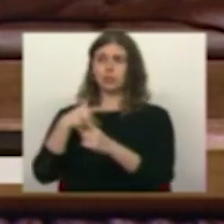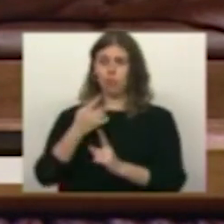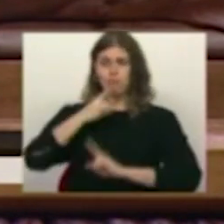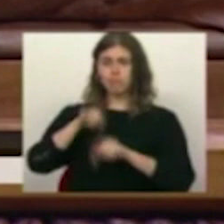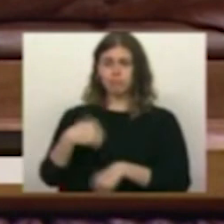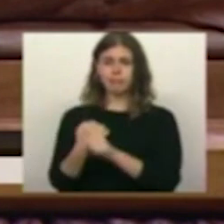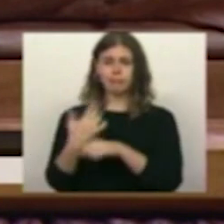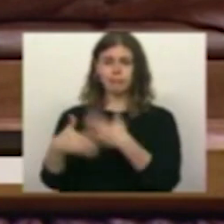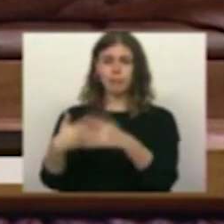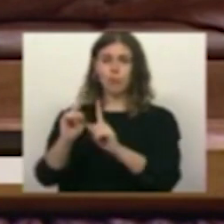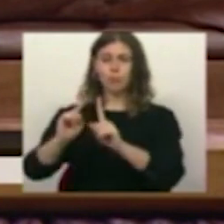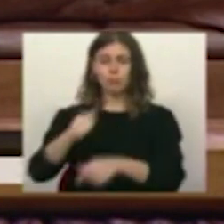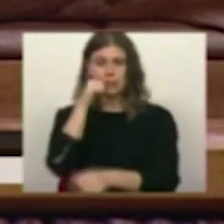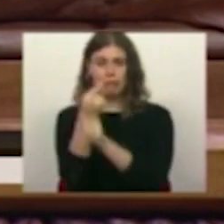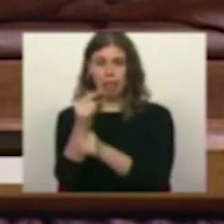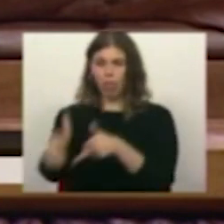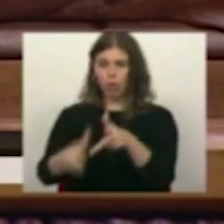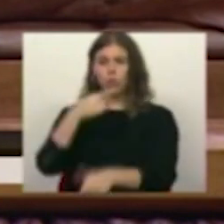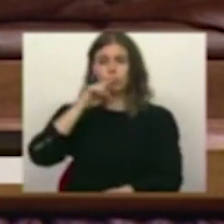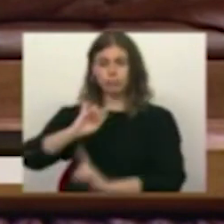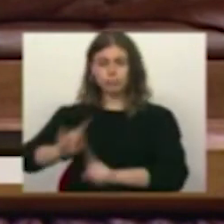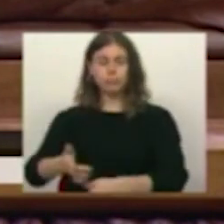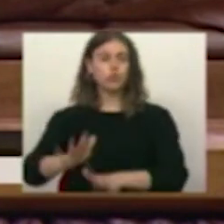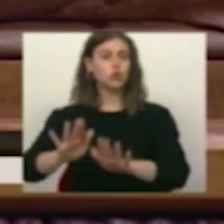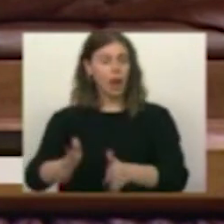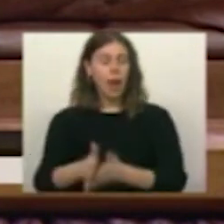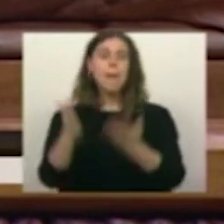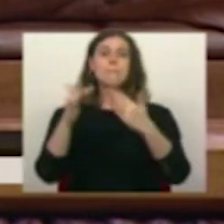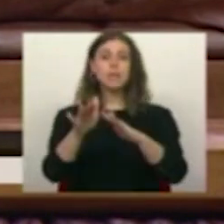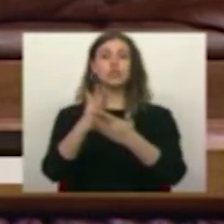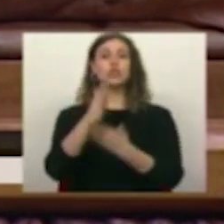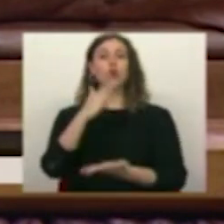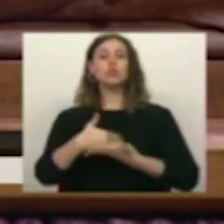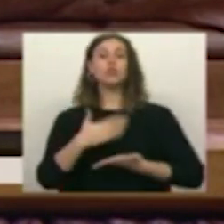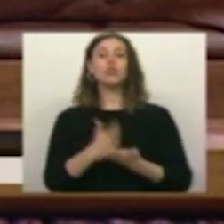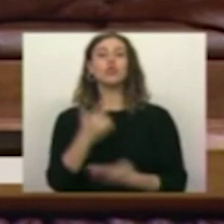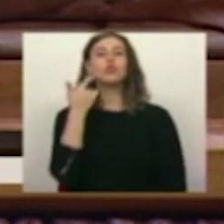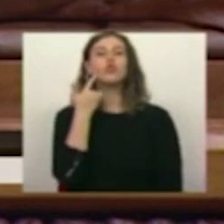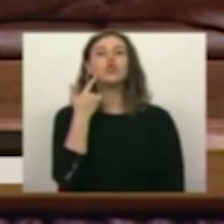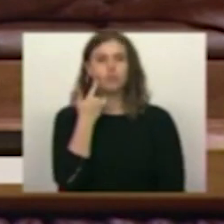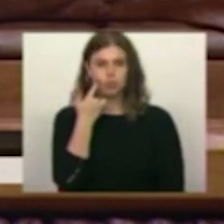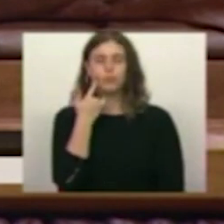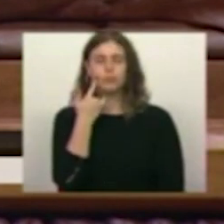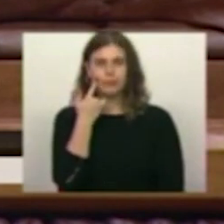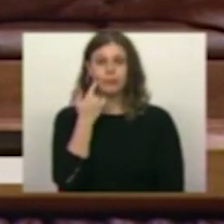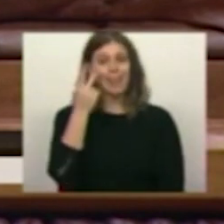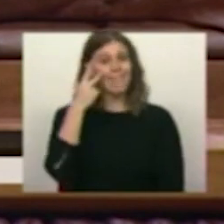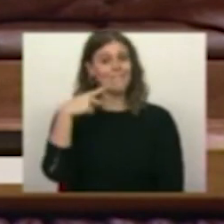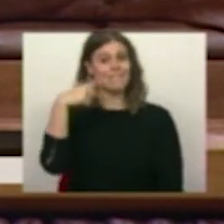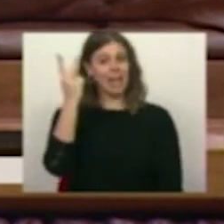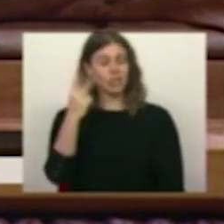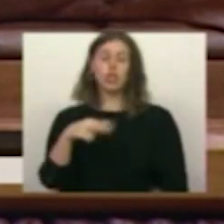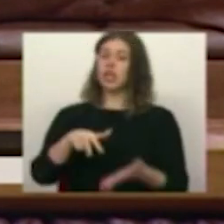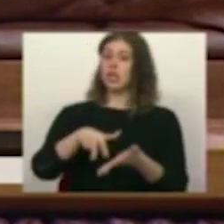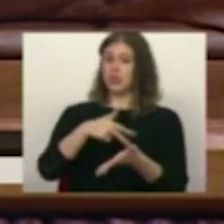retomar a sua atividade industrial. Apenas no setor do turismo, viagens e